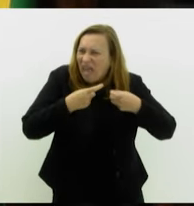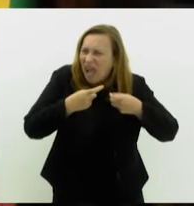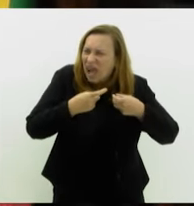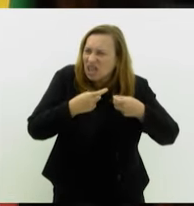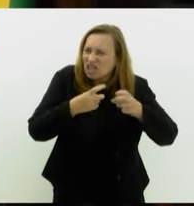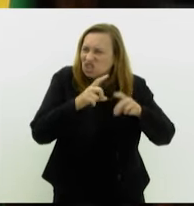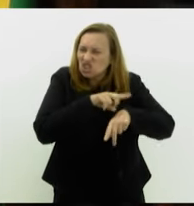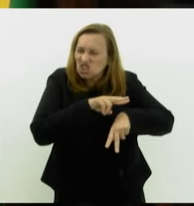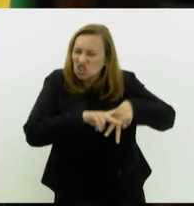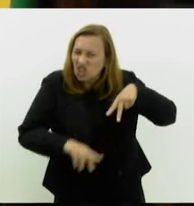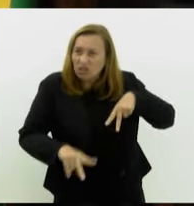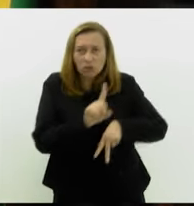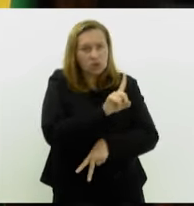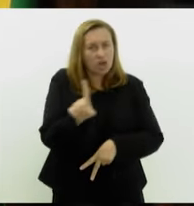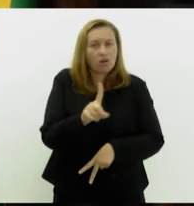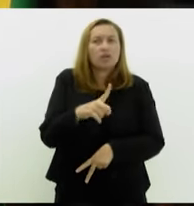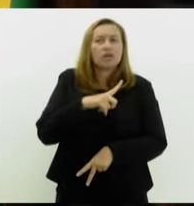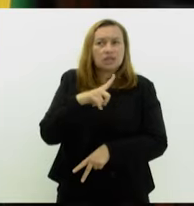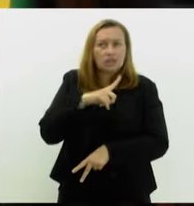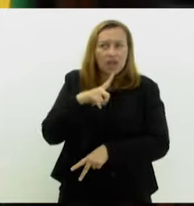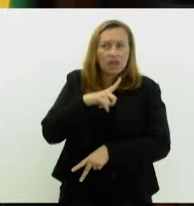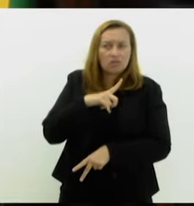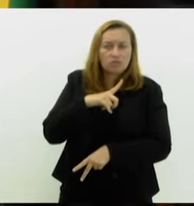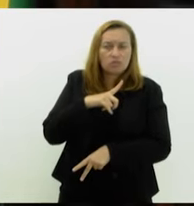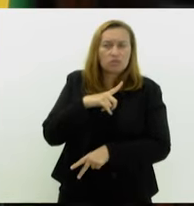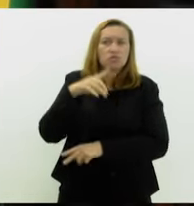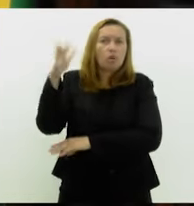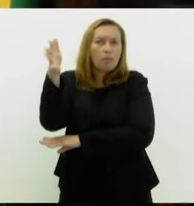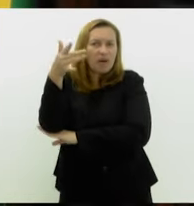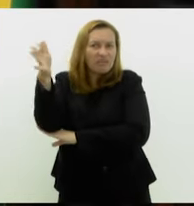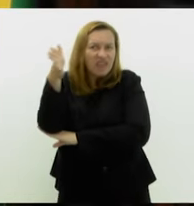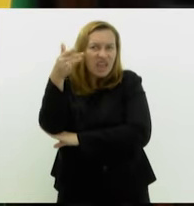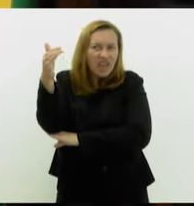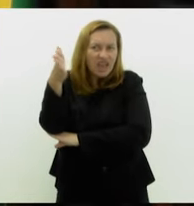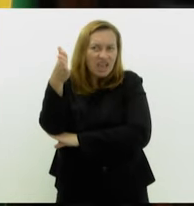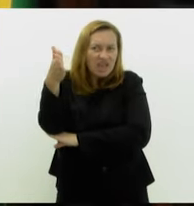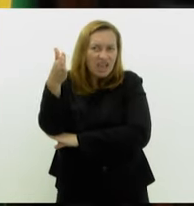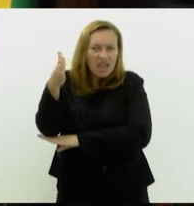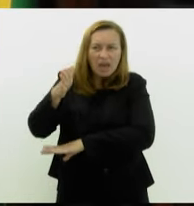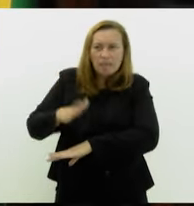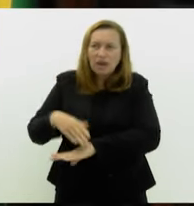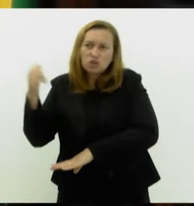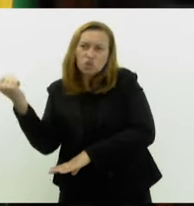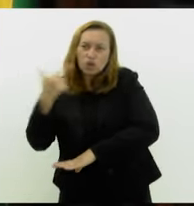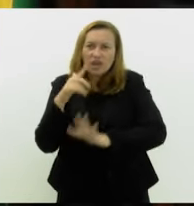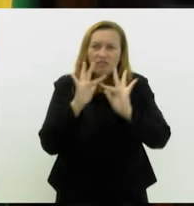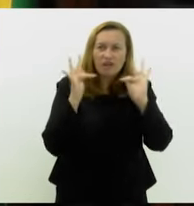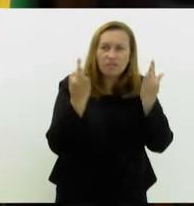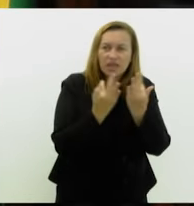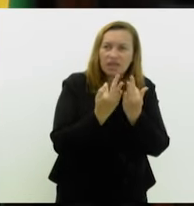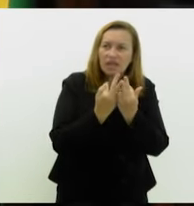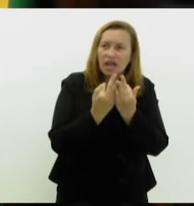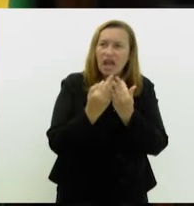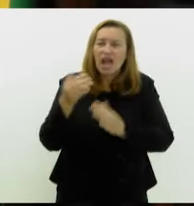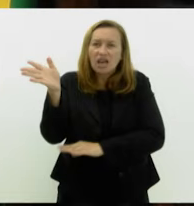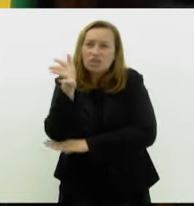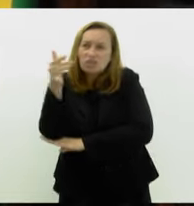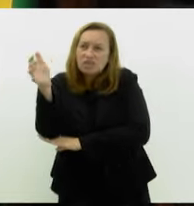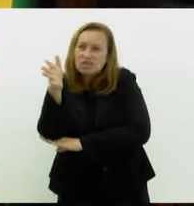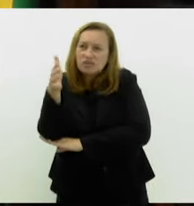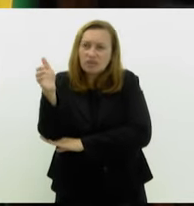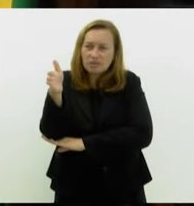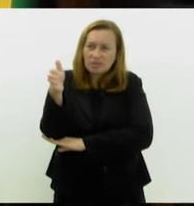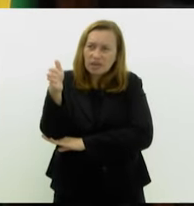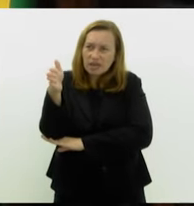nós temos uma bandeira e a nossa bandeira vai além da nossa família a nossa bandeira vai além